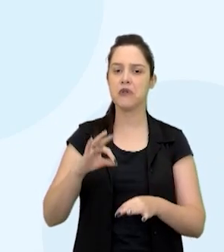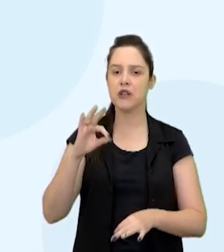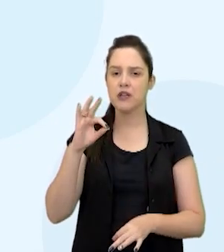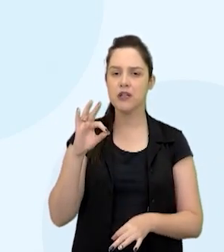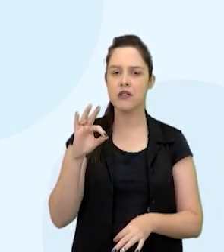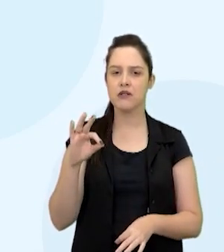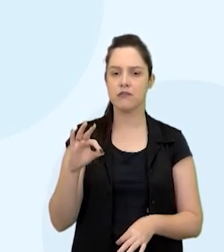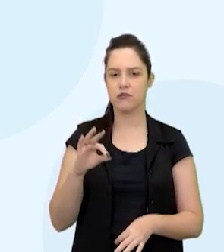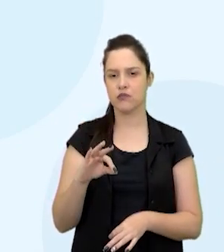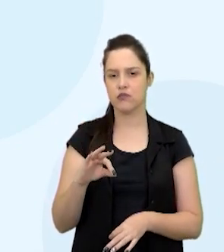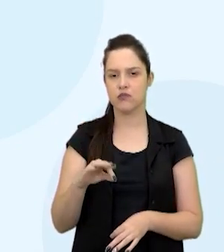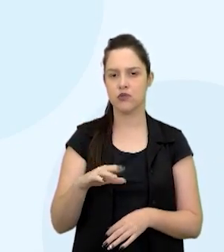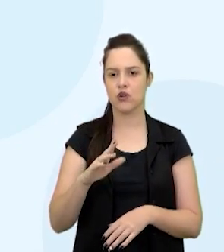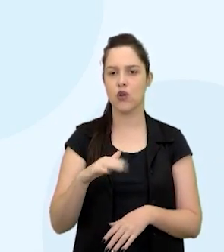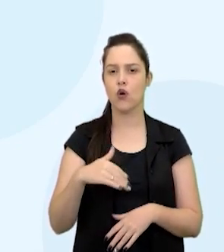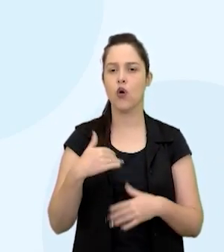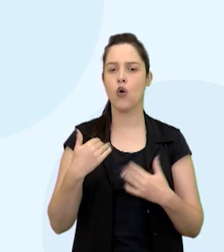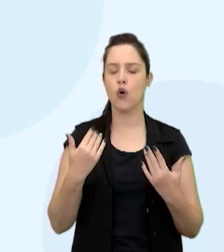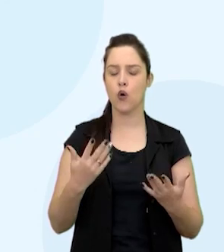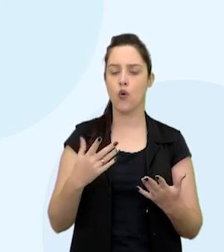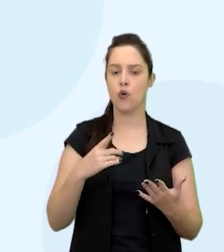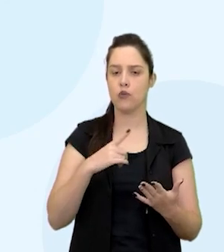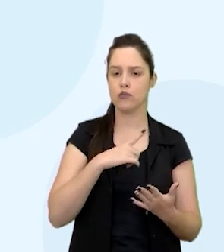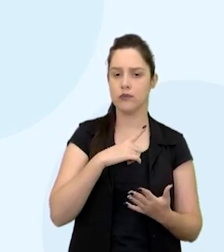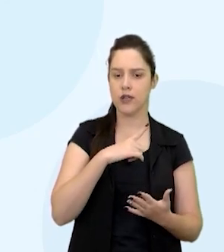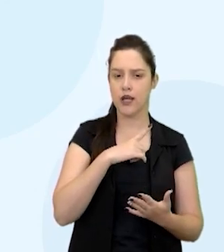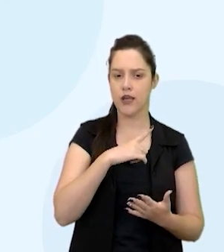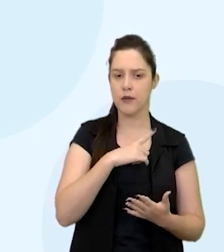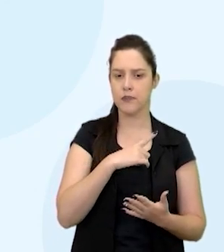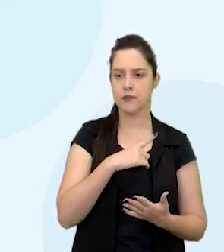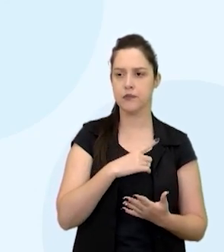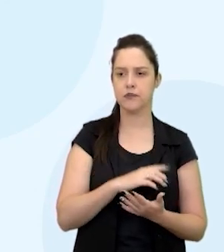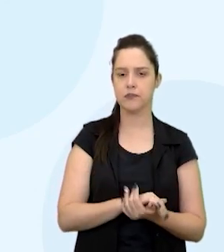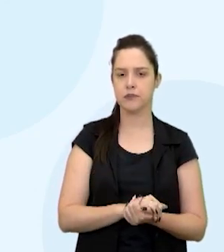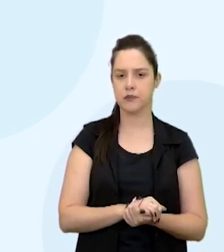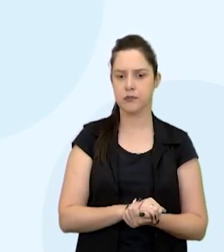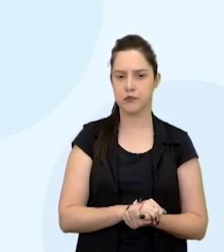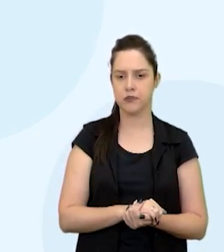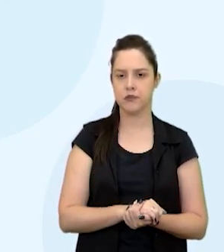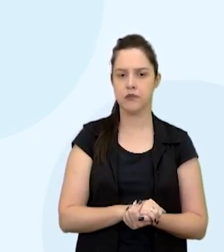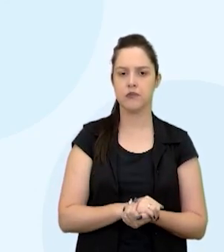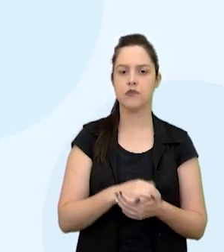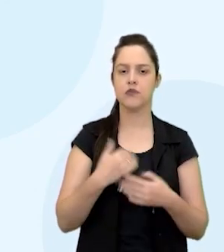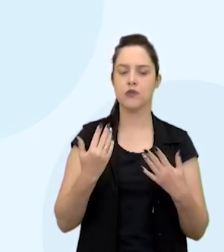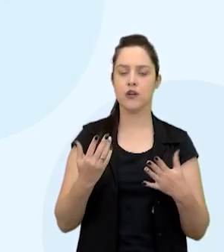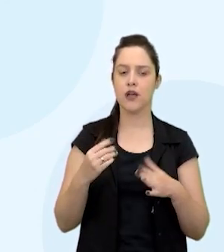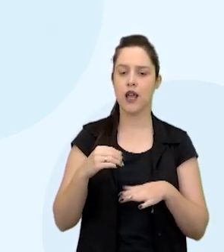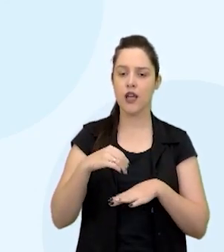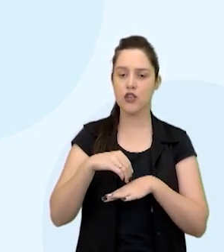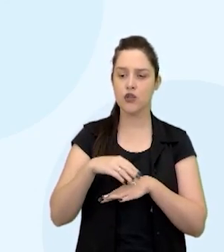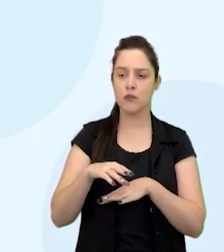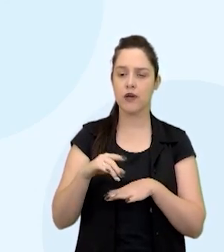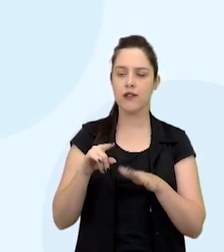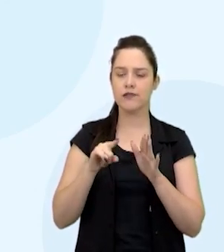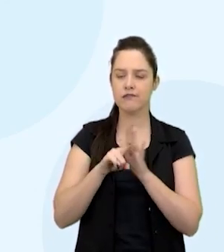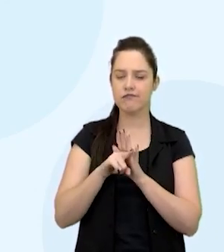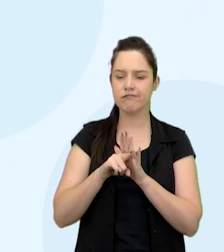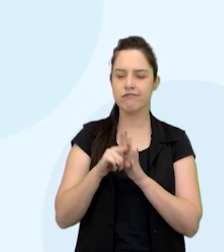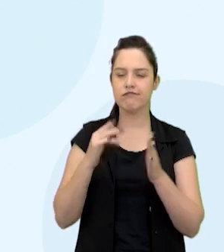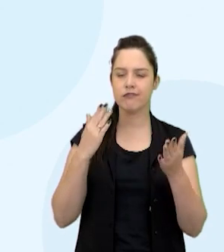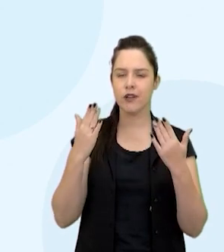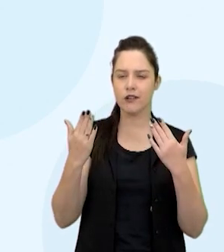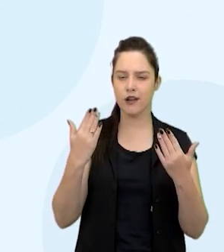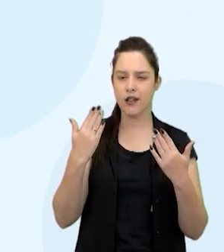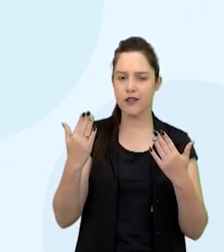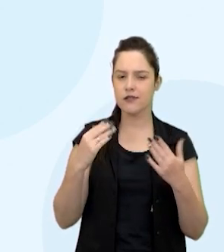comprimento e profundidade, né? Então ela tem 2 planos ou 3 planos. Aí a gente já começa a analisar, né? Sempre quando se